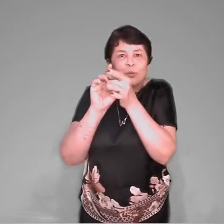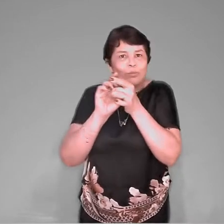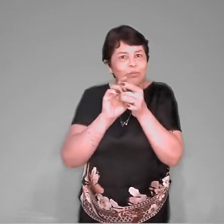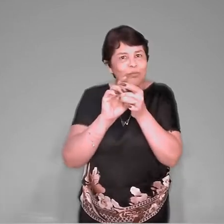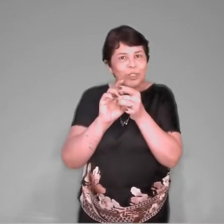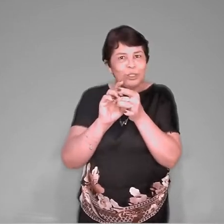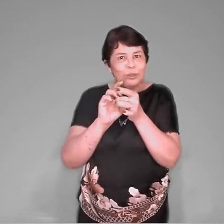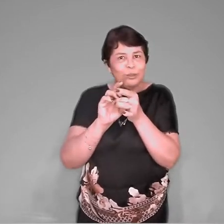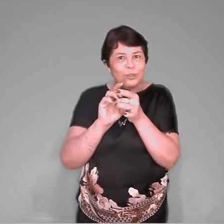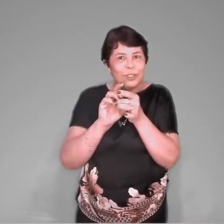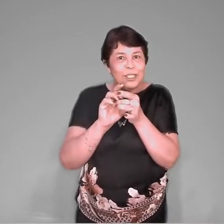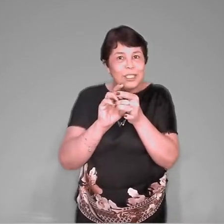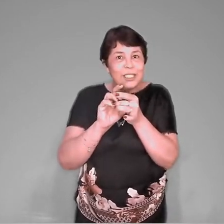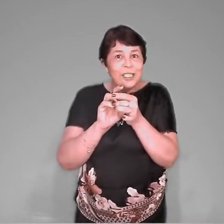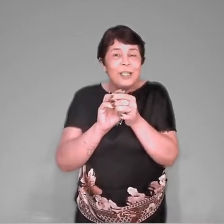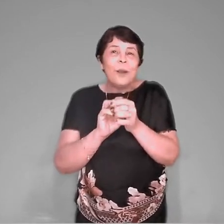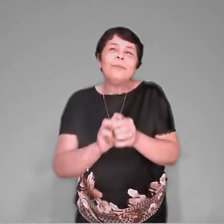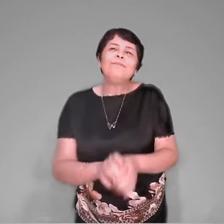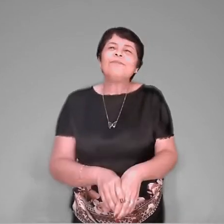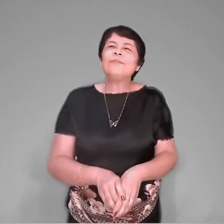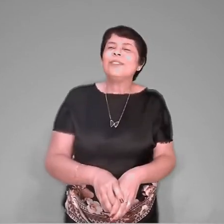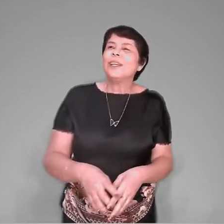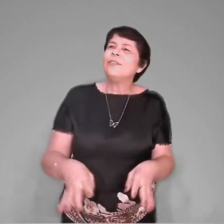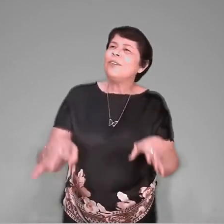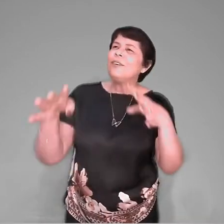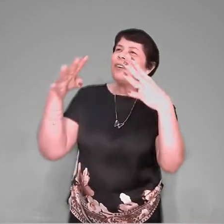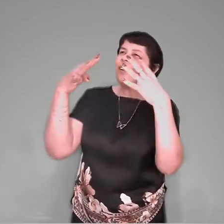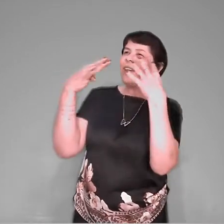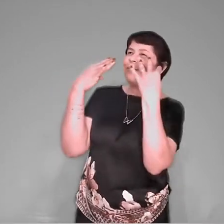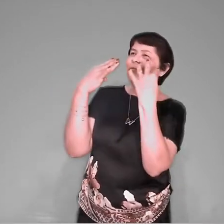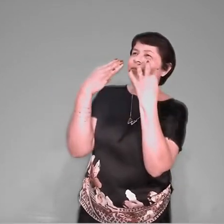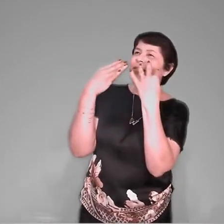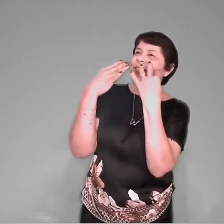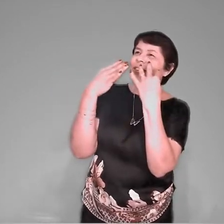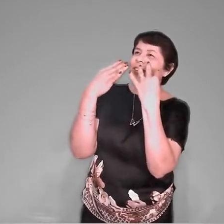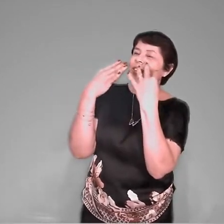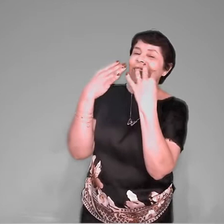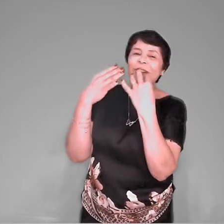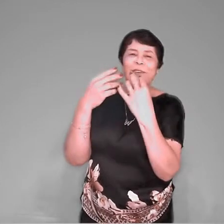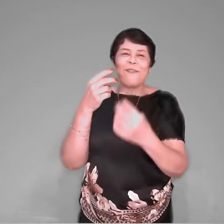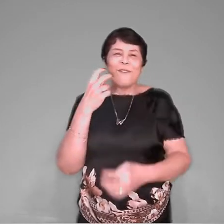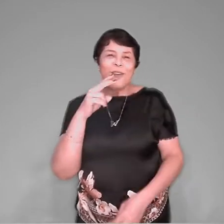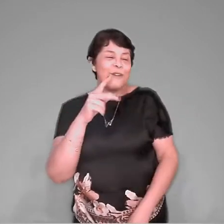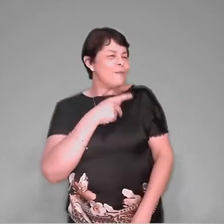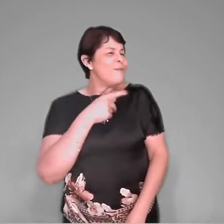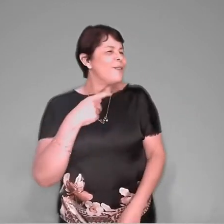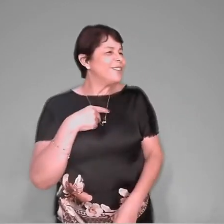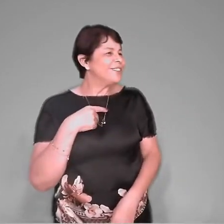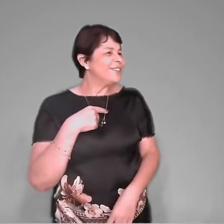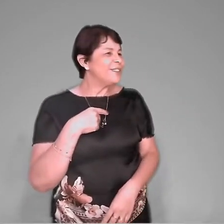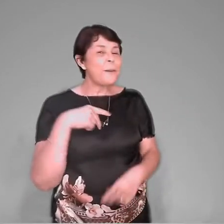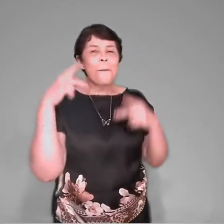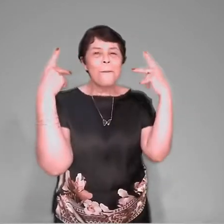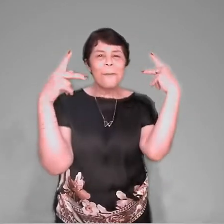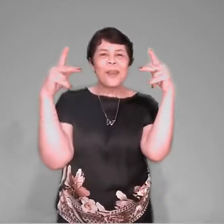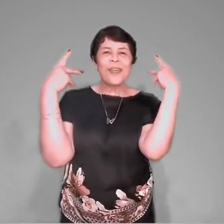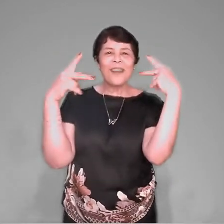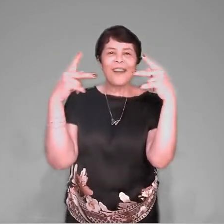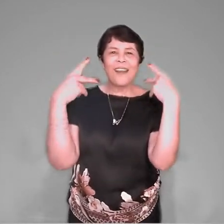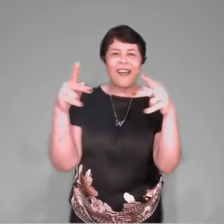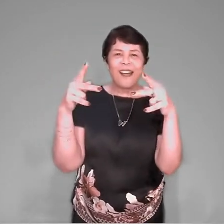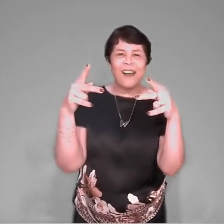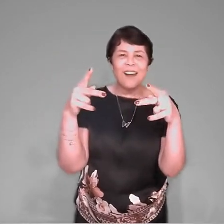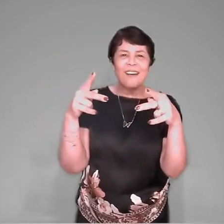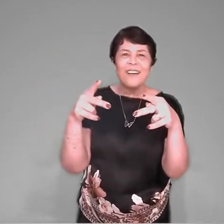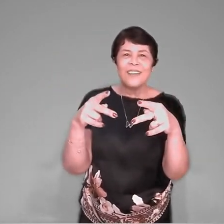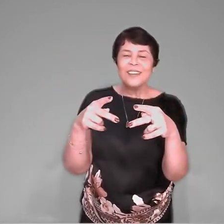ouvirmos do nosso irmão mais velho, que é Cristo, o testamento do pai dele, que Deus deu para